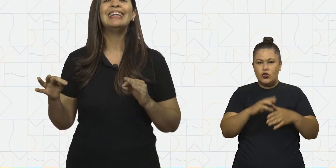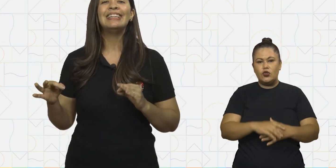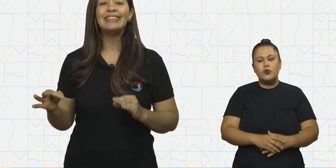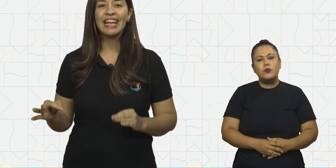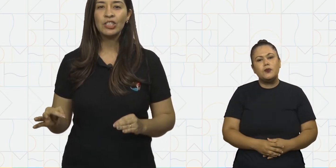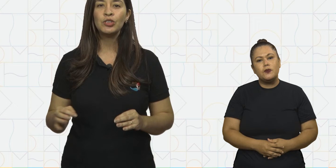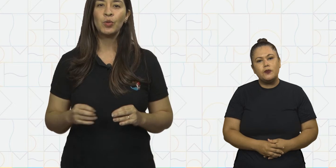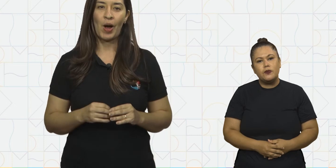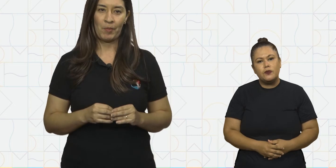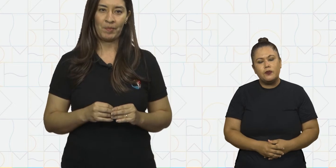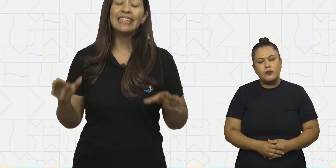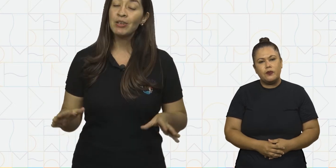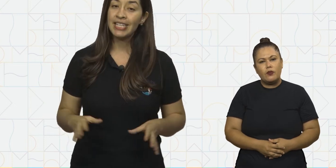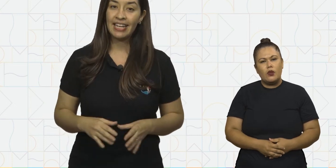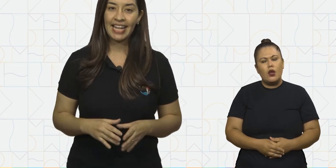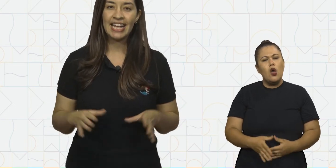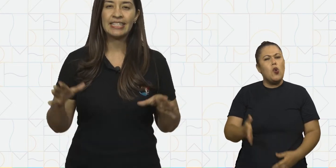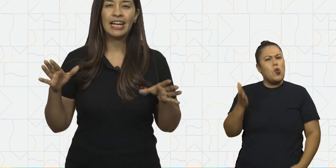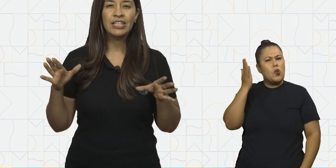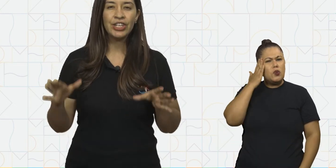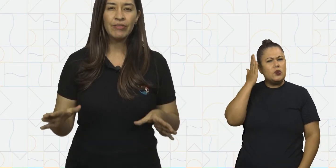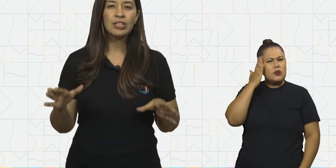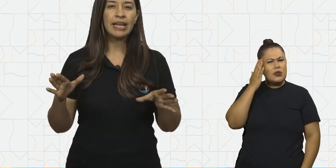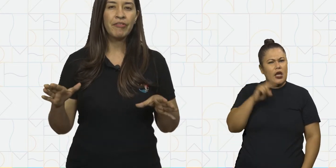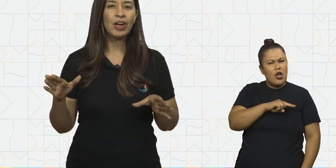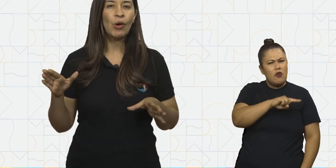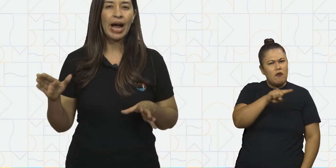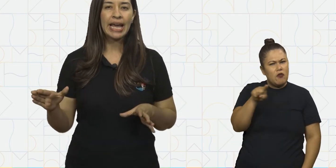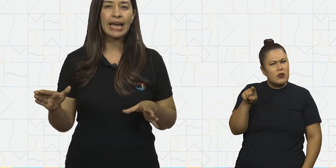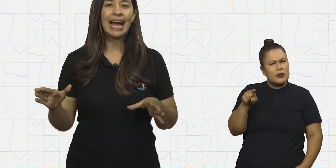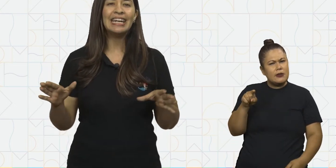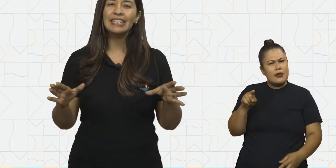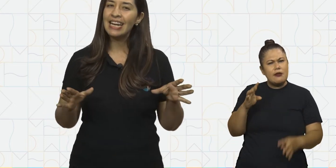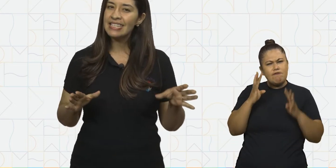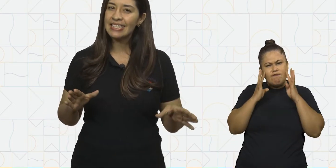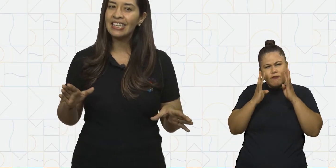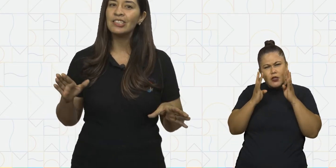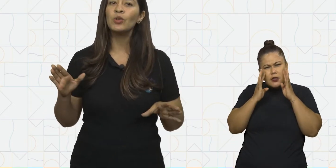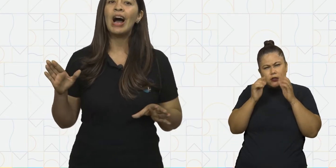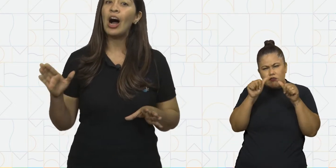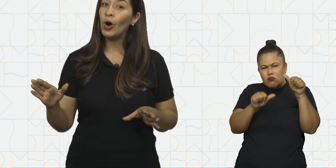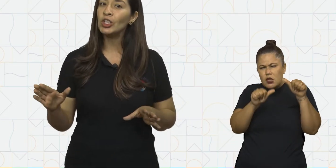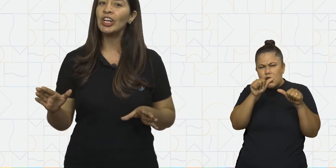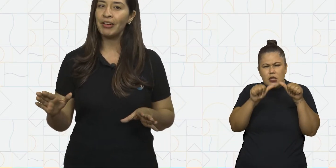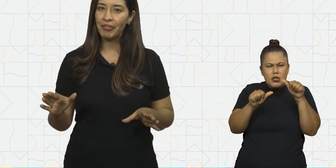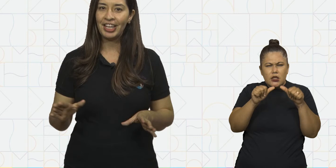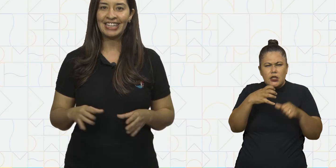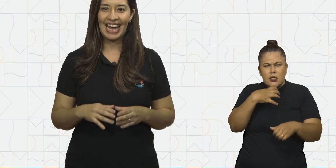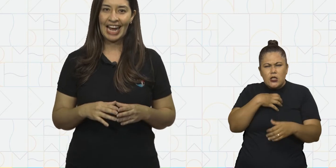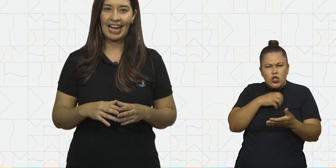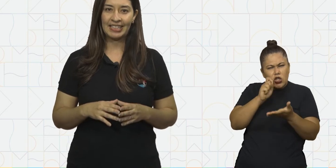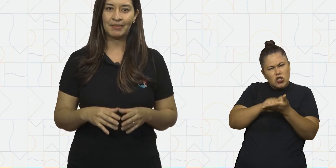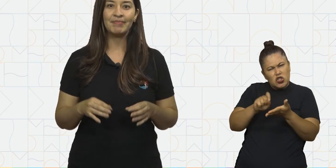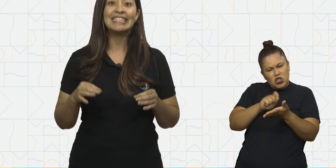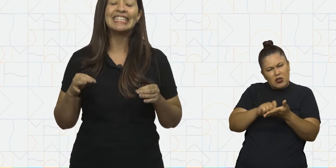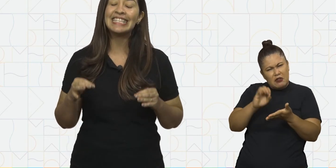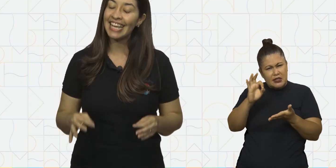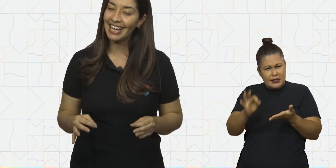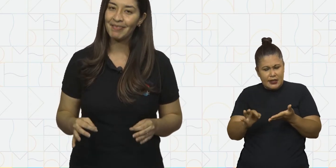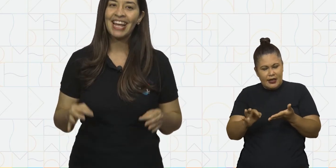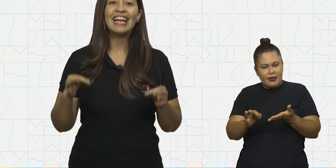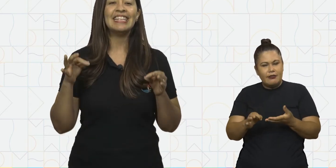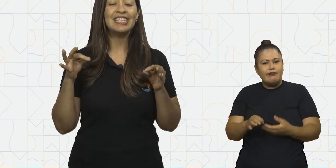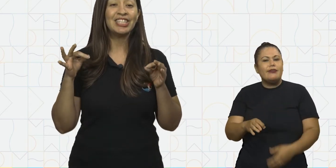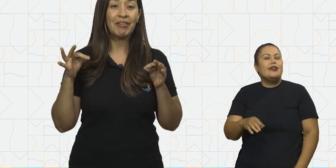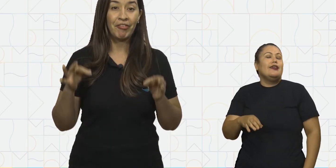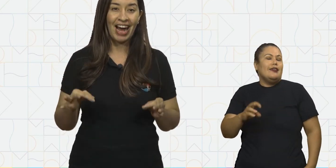gênero textual. Tenho certeza de que você ficou aí analisando a ortografia da carta.